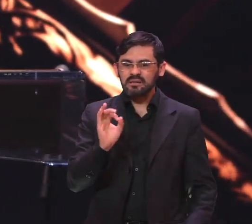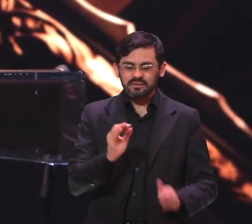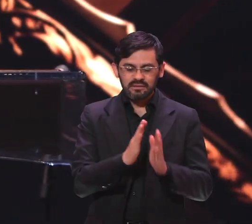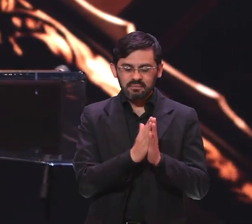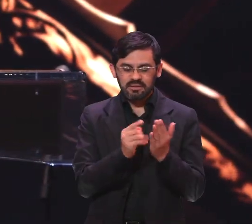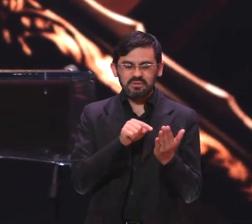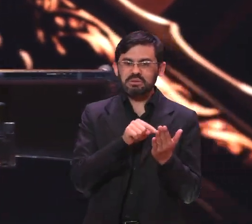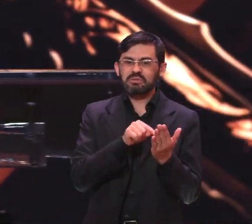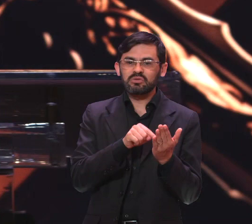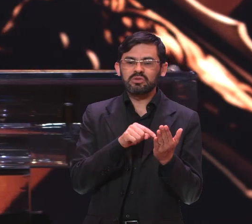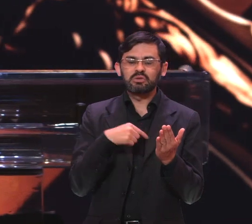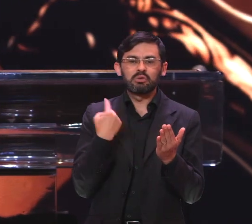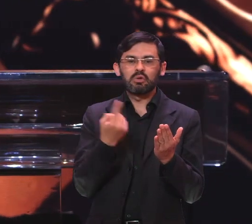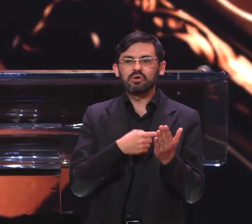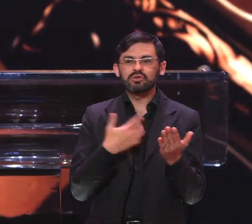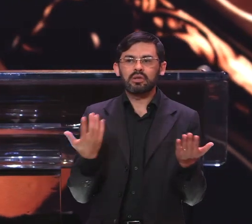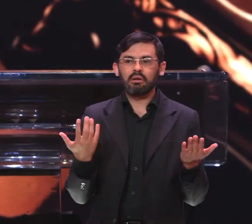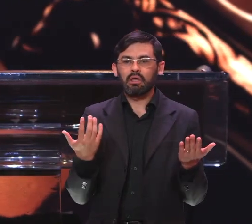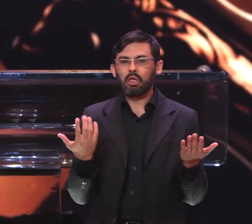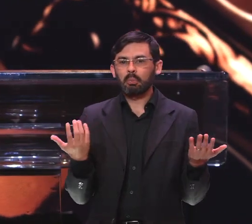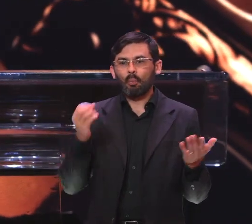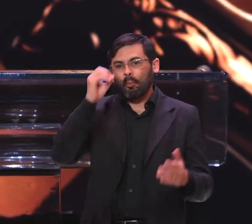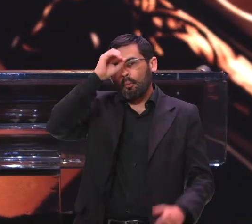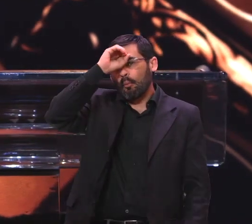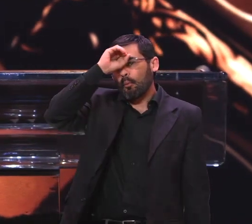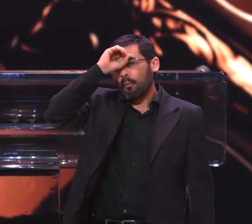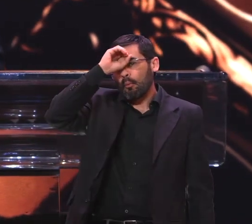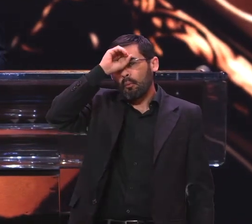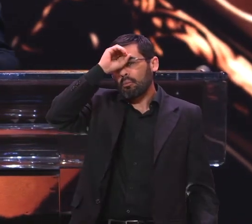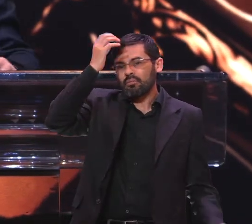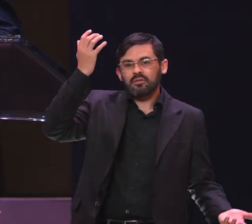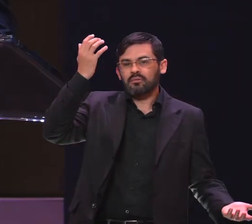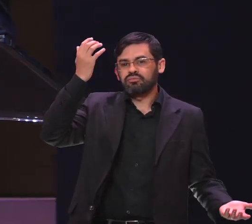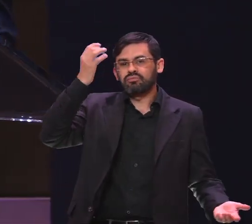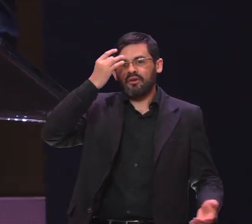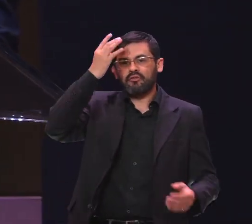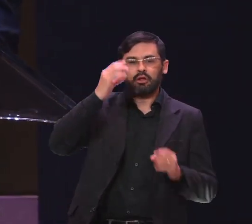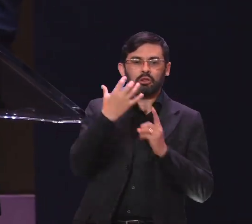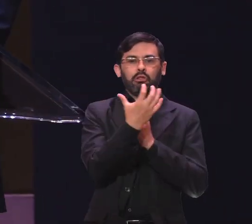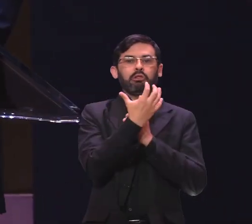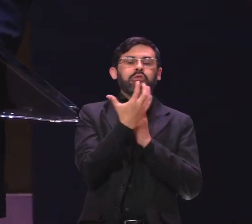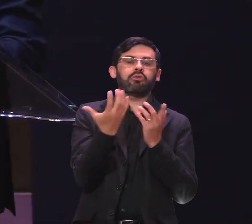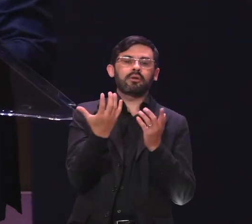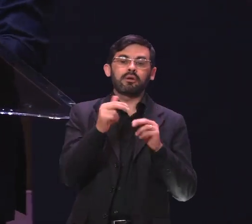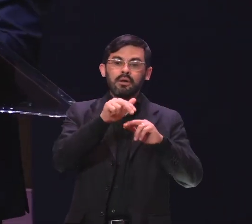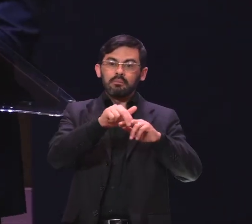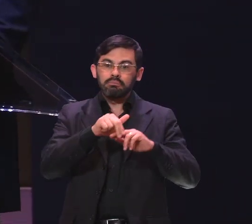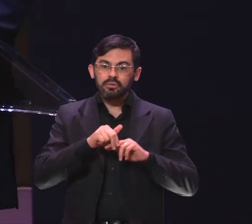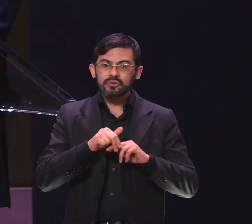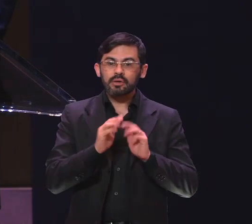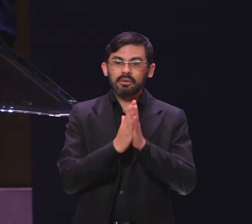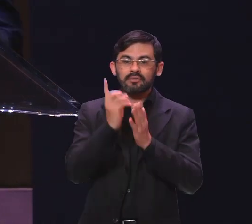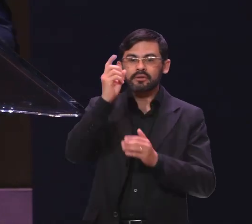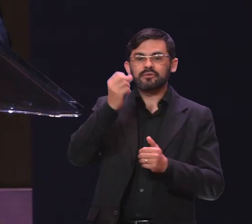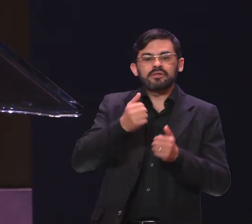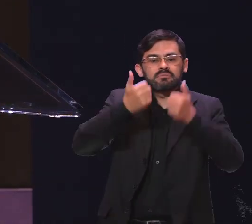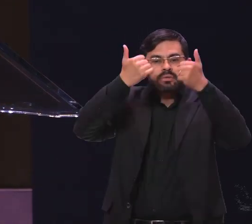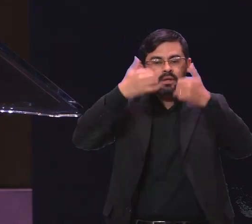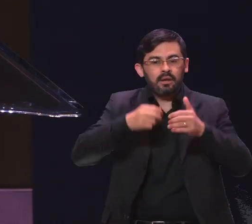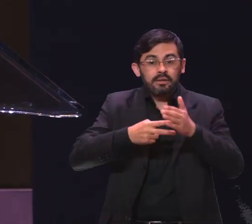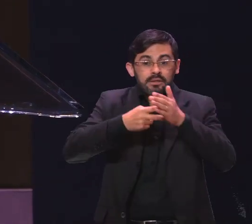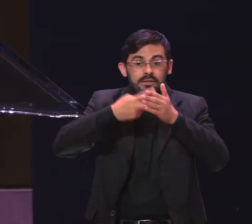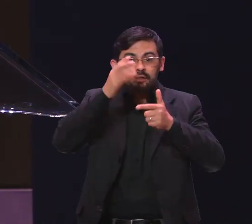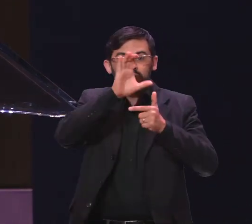palavra, ficamos vulneráveis. É por isso que a Bíblia vai dizer em 2 Coríntios 10,